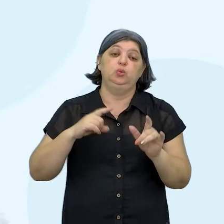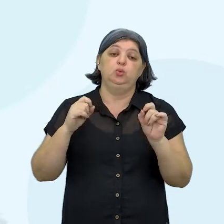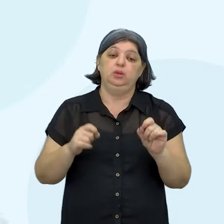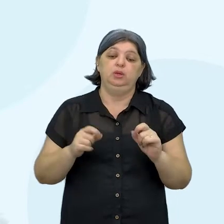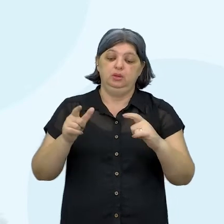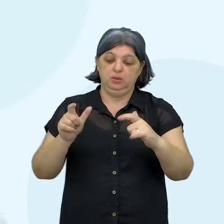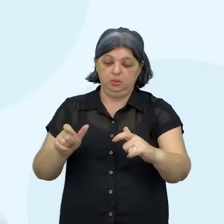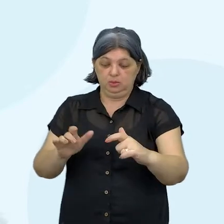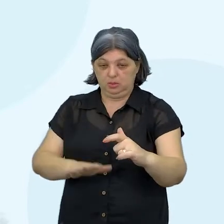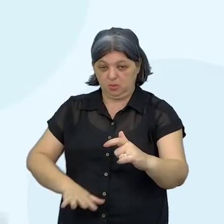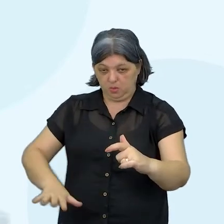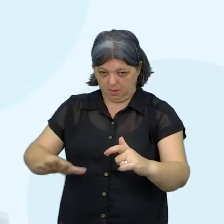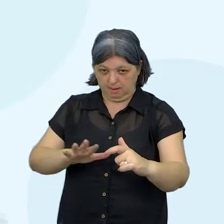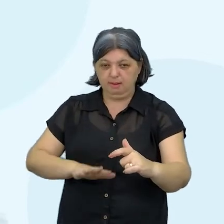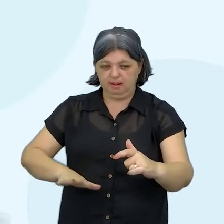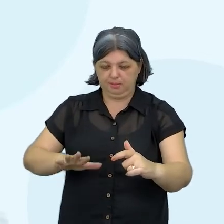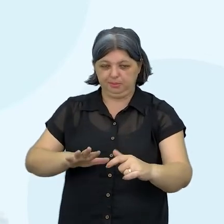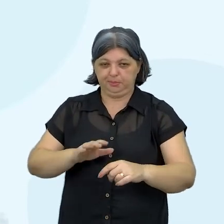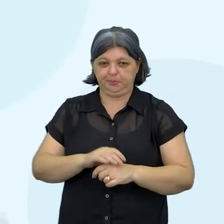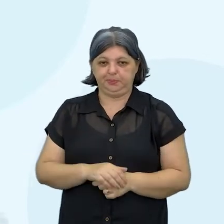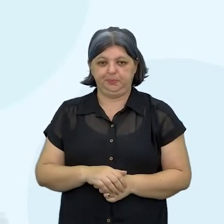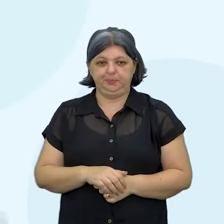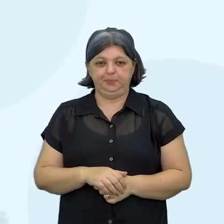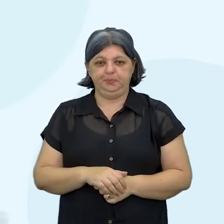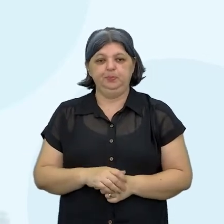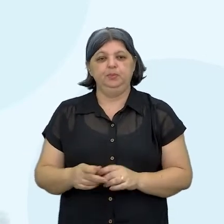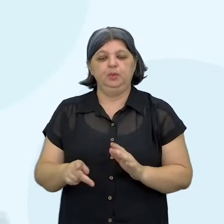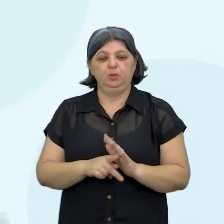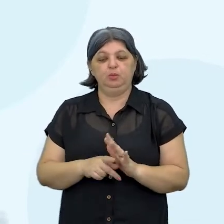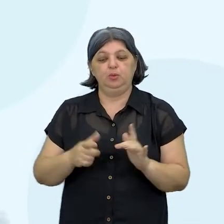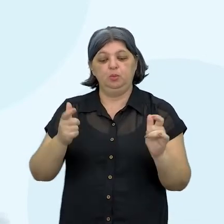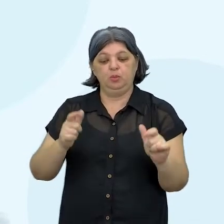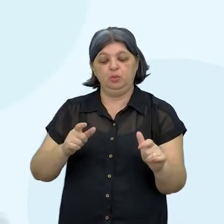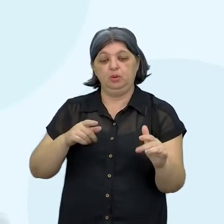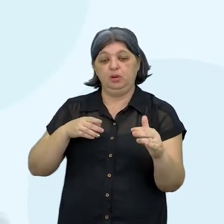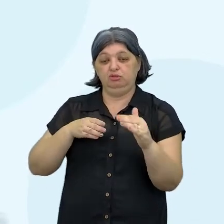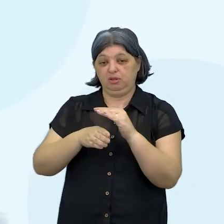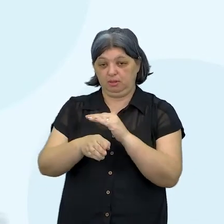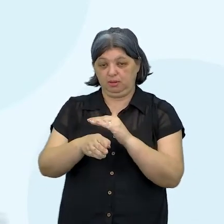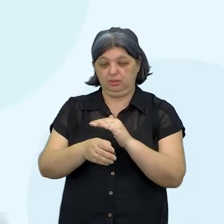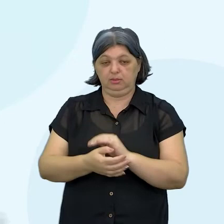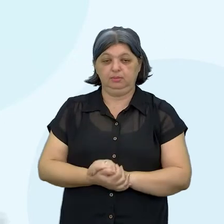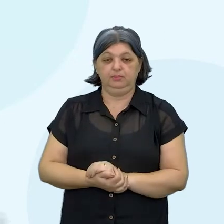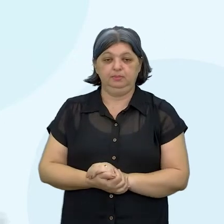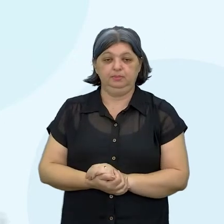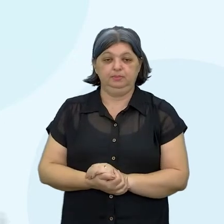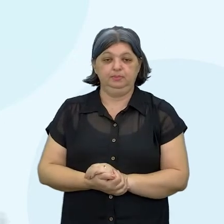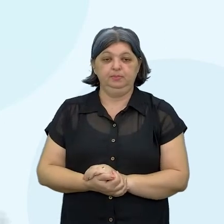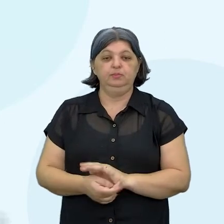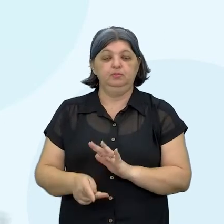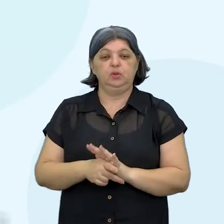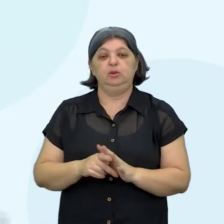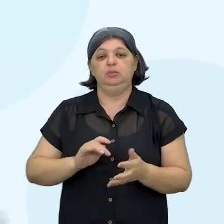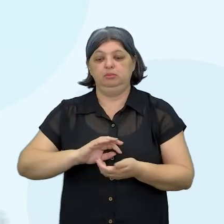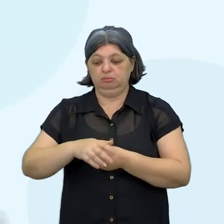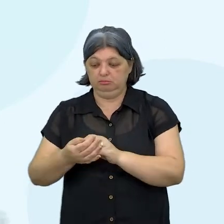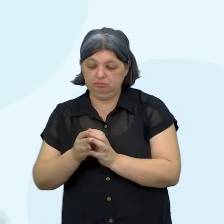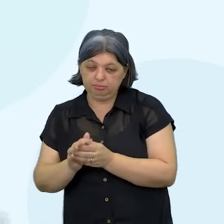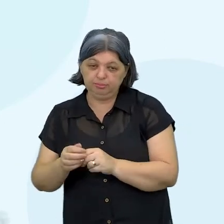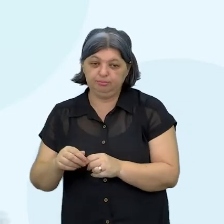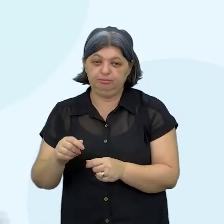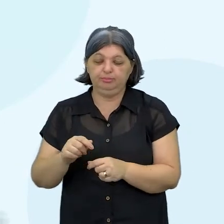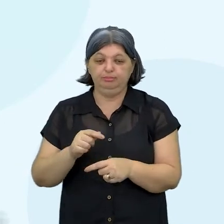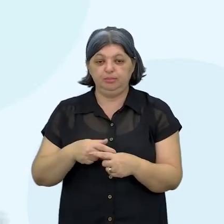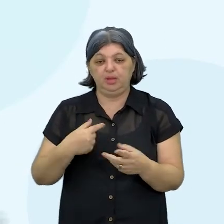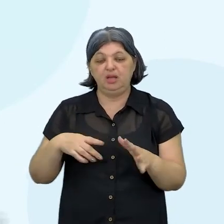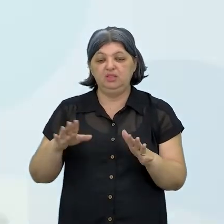um espacinho reservado aqui, que é o hall de entrada, com um lavabo. Então, geralmente as pessoas quando chegam em